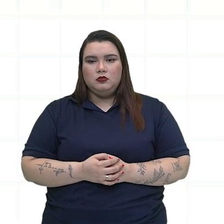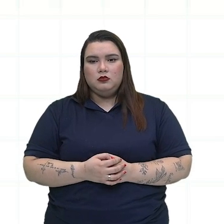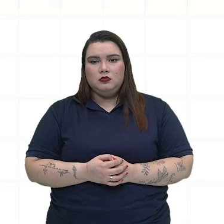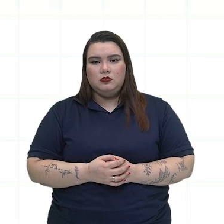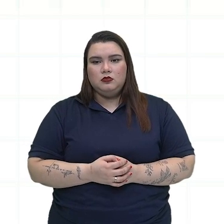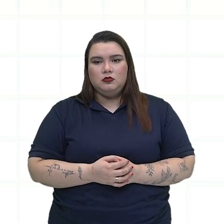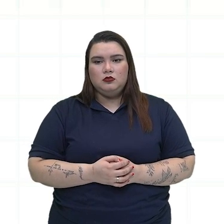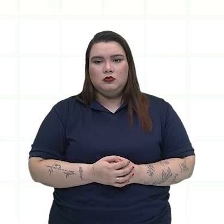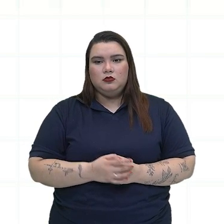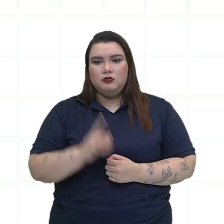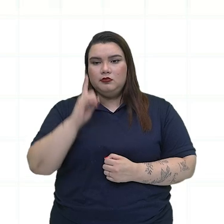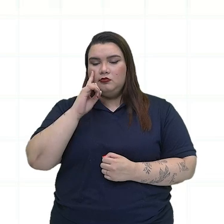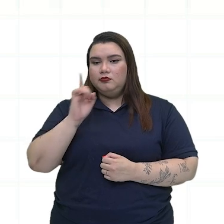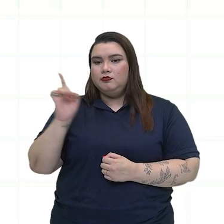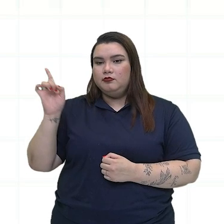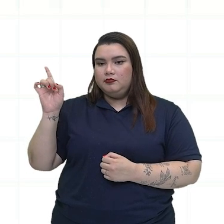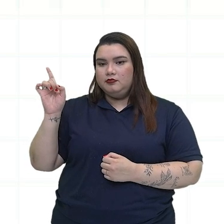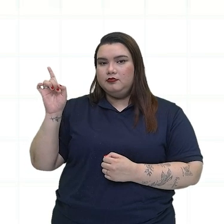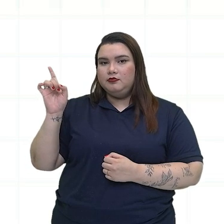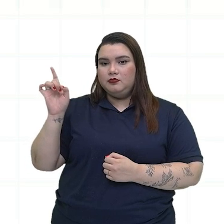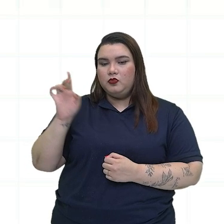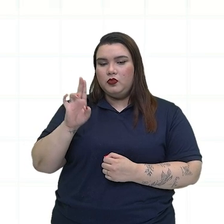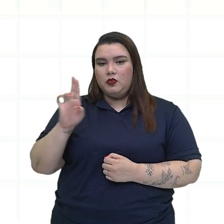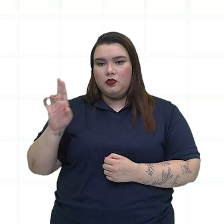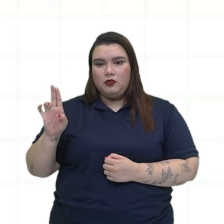Paul and Sarah.